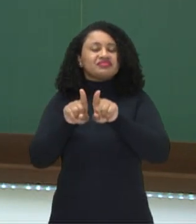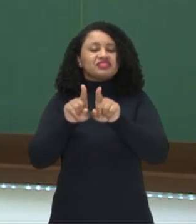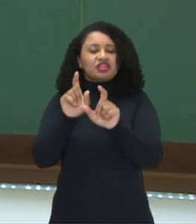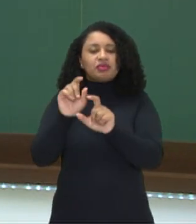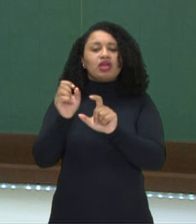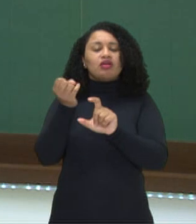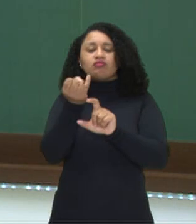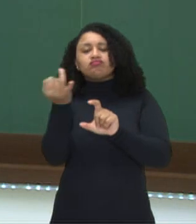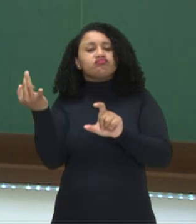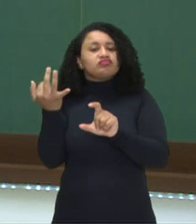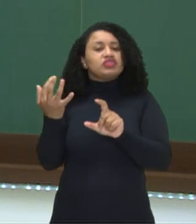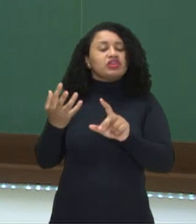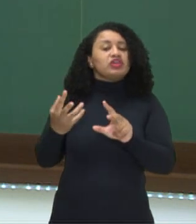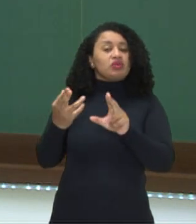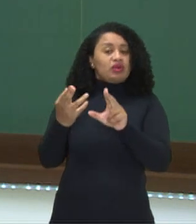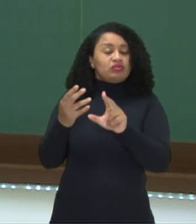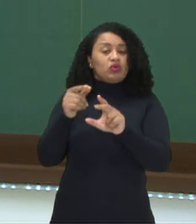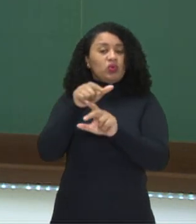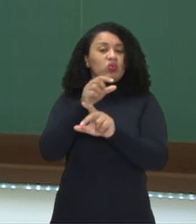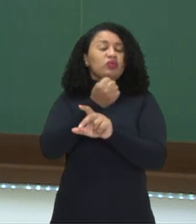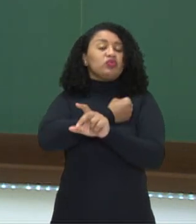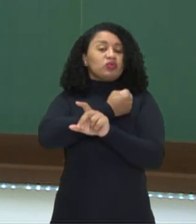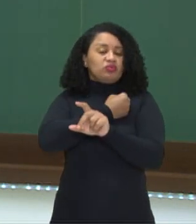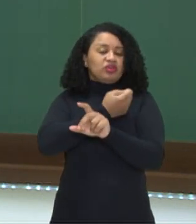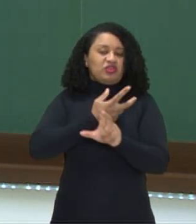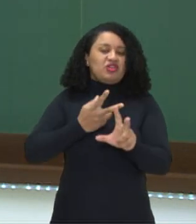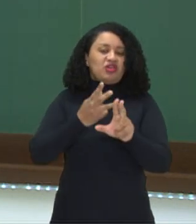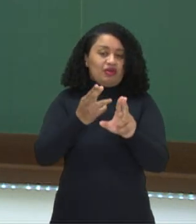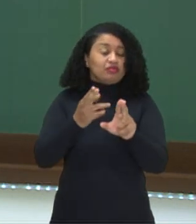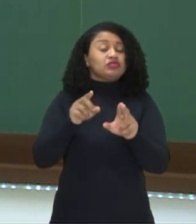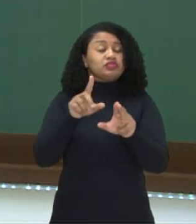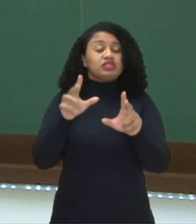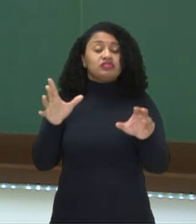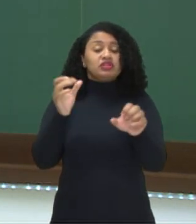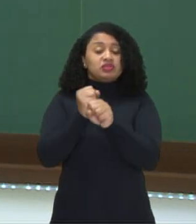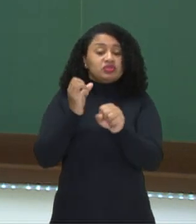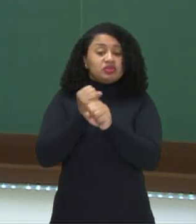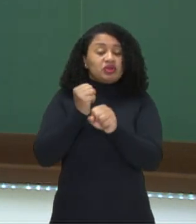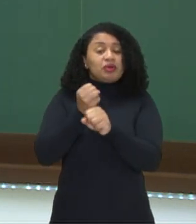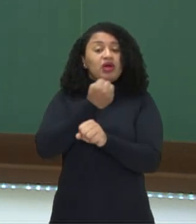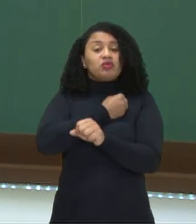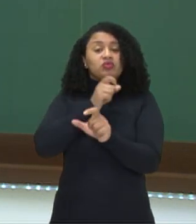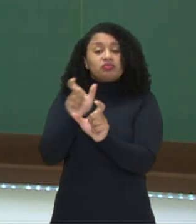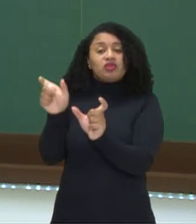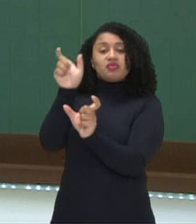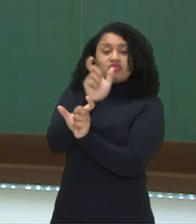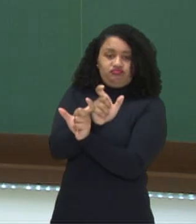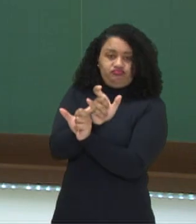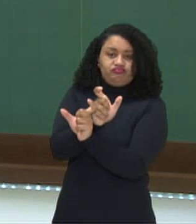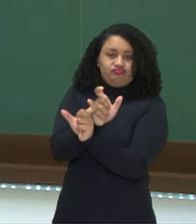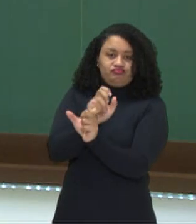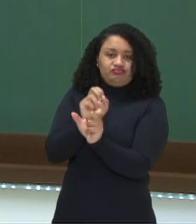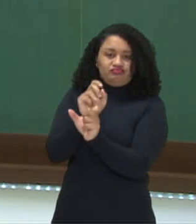expoente, tá? E você vai somar o coeficiente, o número que está à frente dessa letra, tá bom?